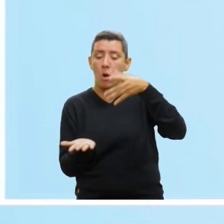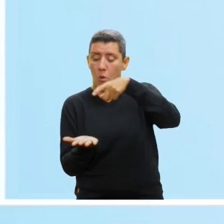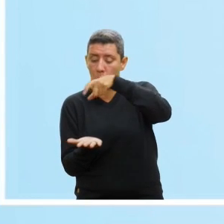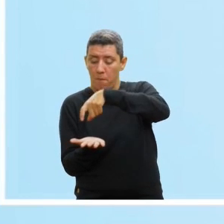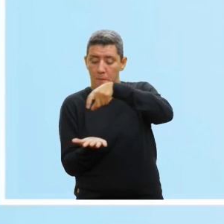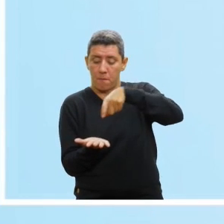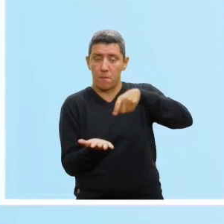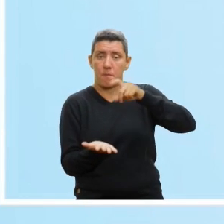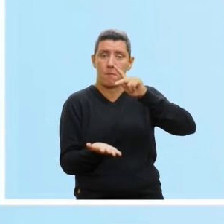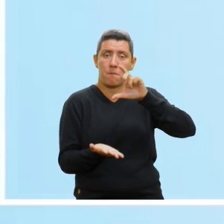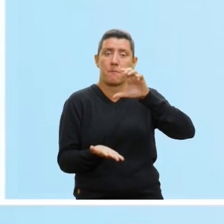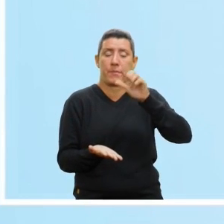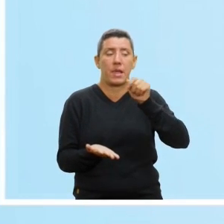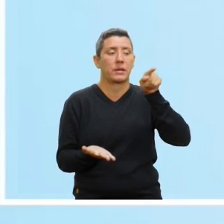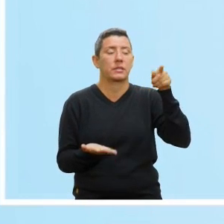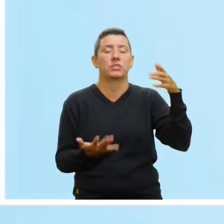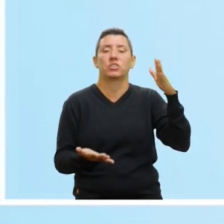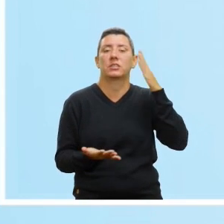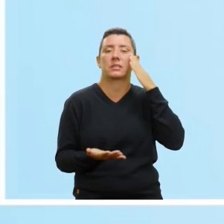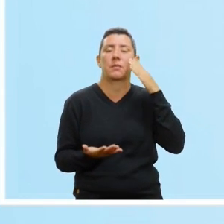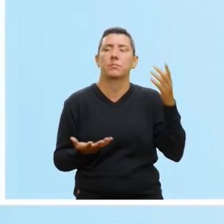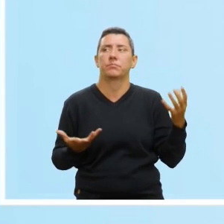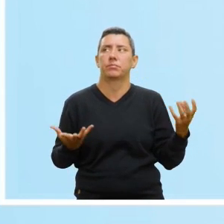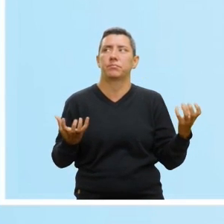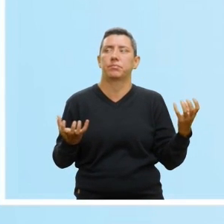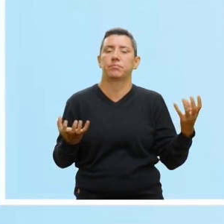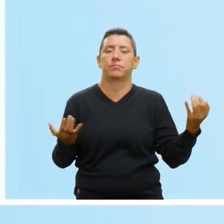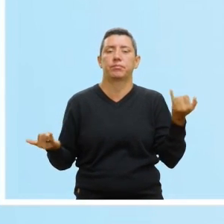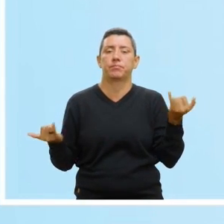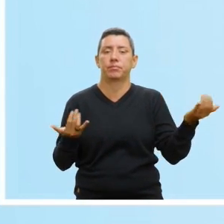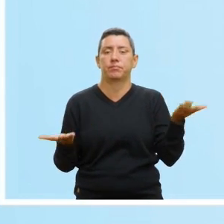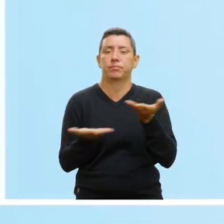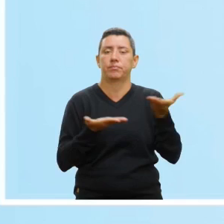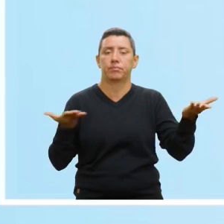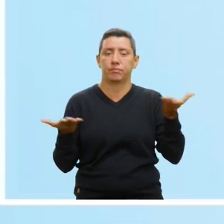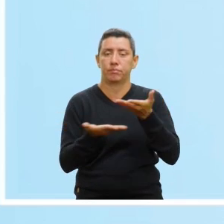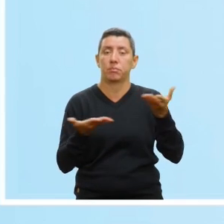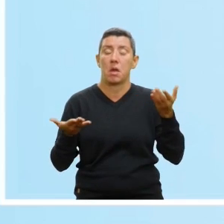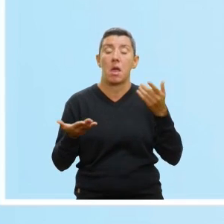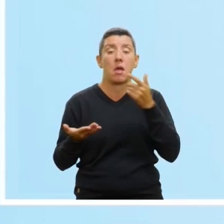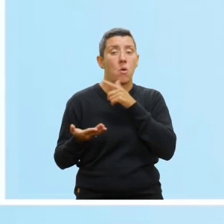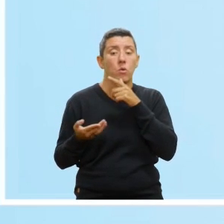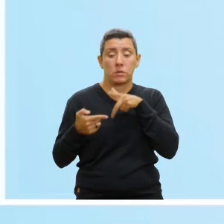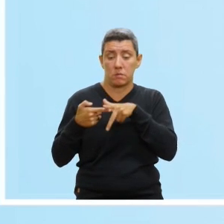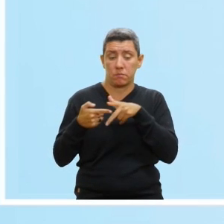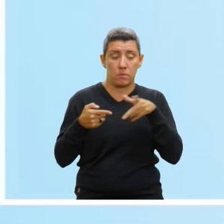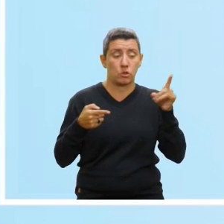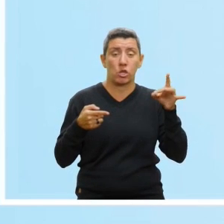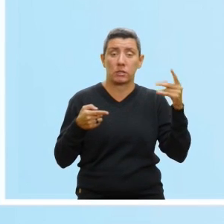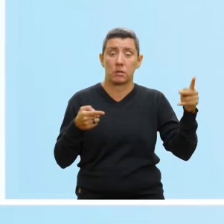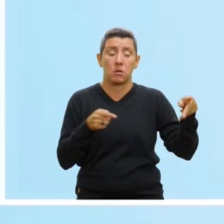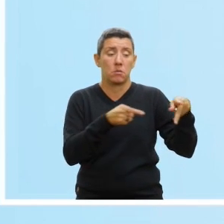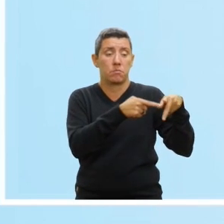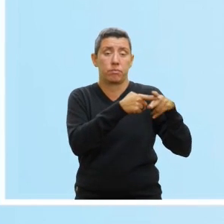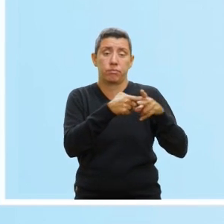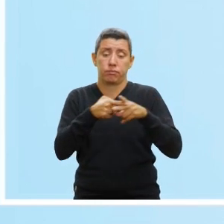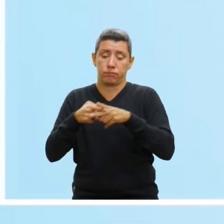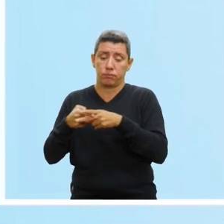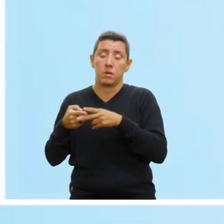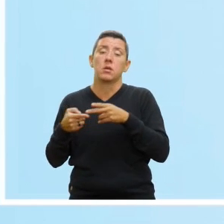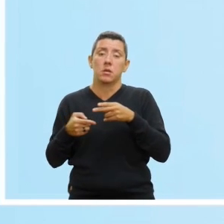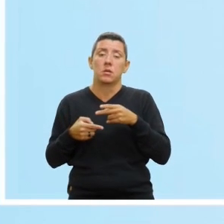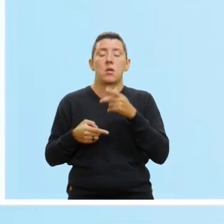equipamento, porque ele já reconheceu, né? Depois ele realiza um alinhamento, então você coloca o transponder e ele vai